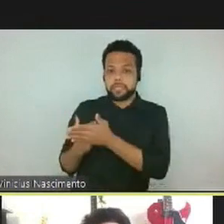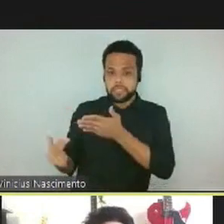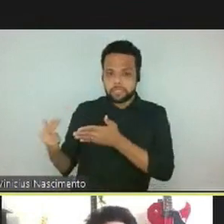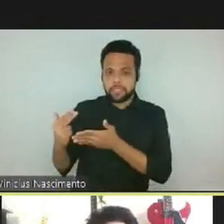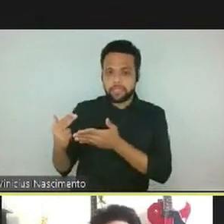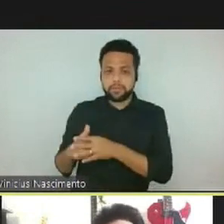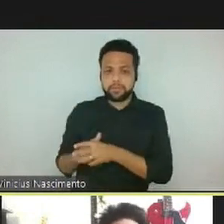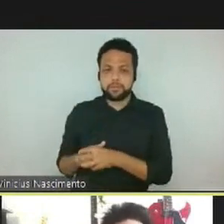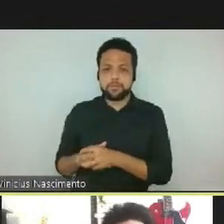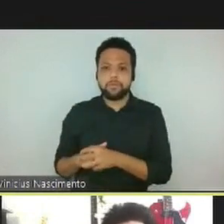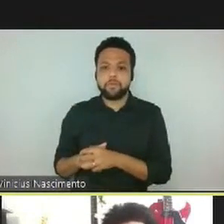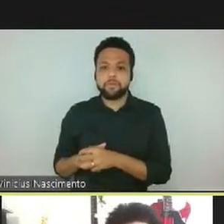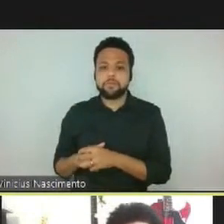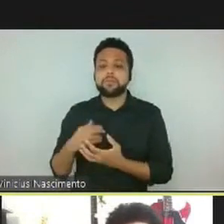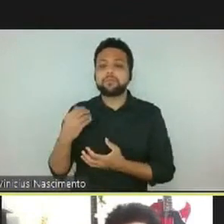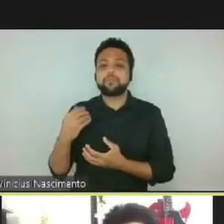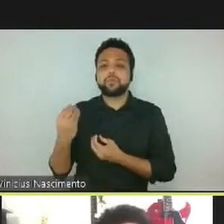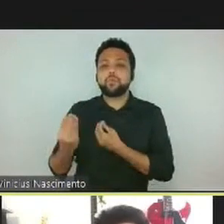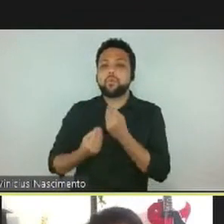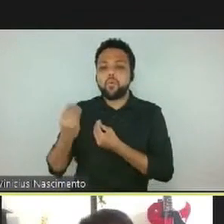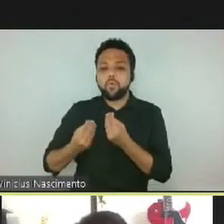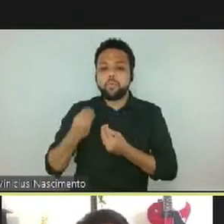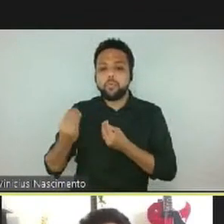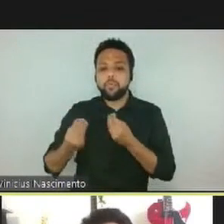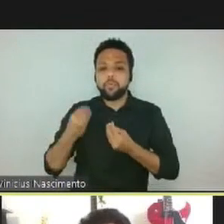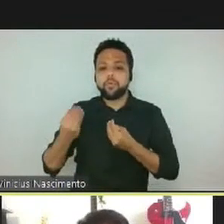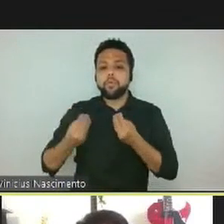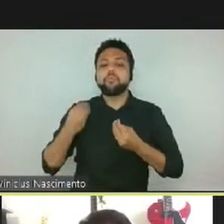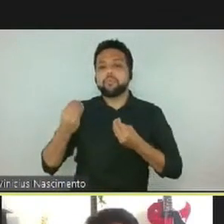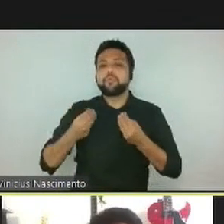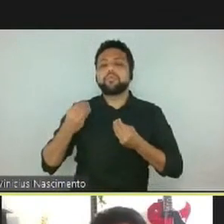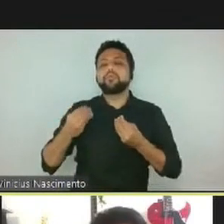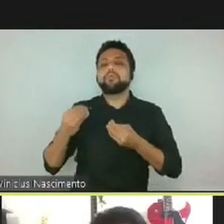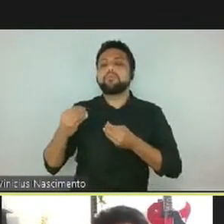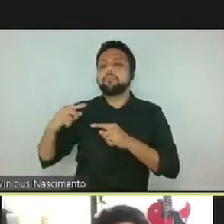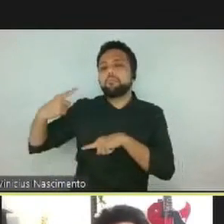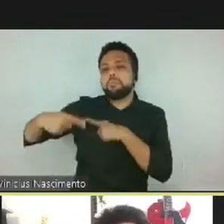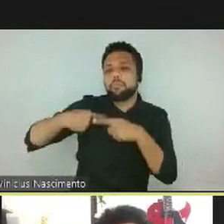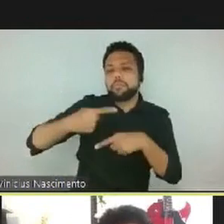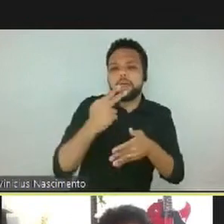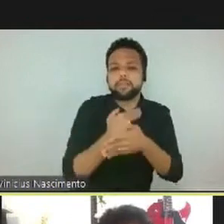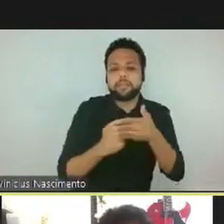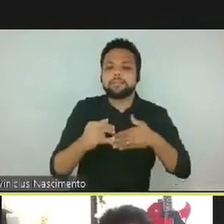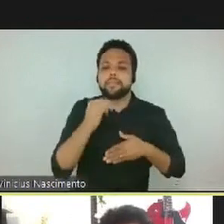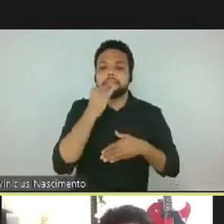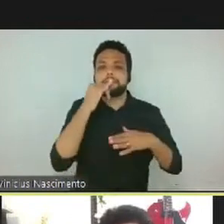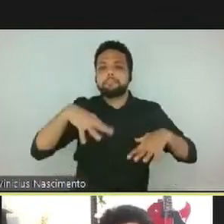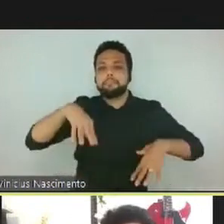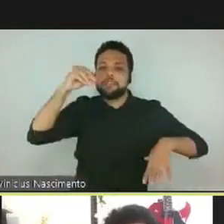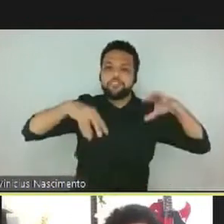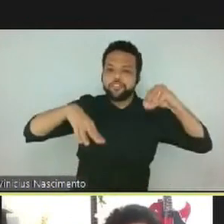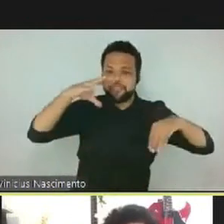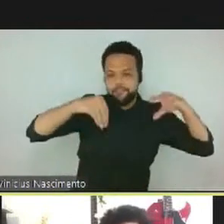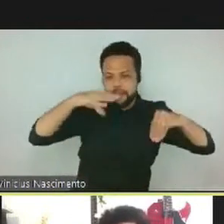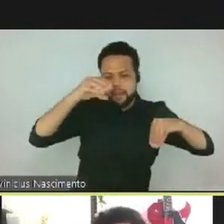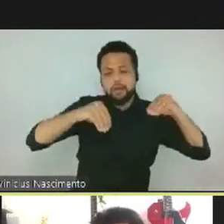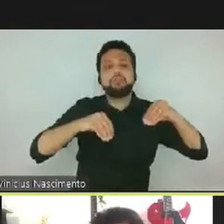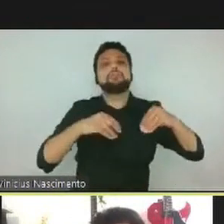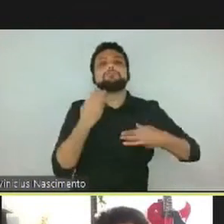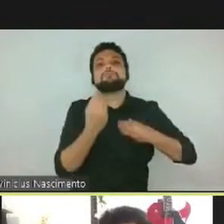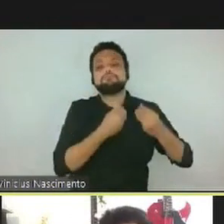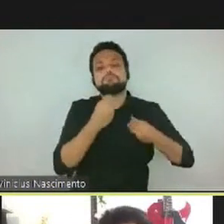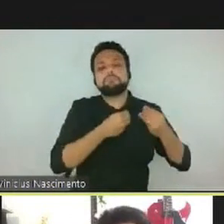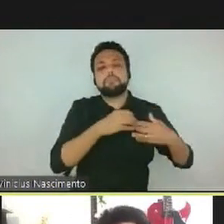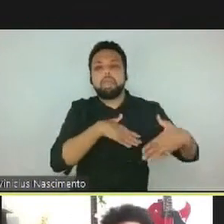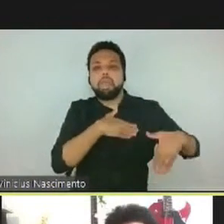da compreensão de perspectiva no desenho, que somente vai evoluir de uma maneira